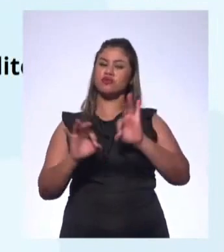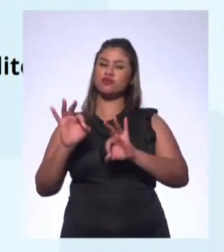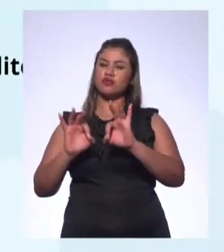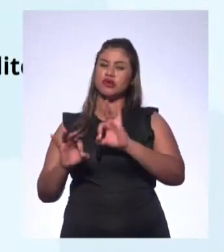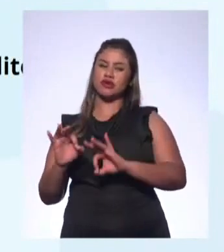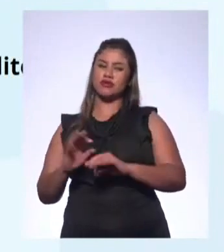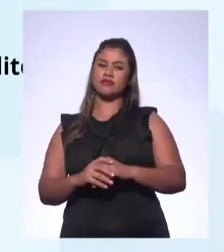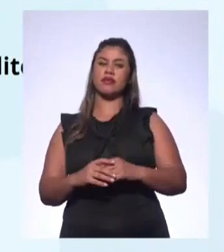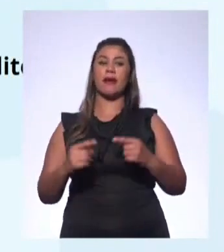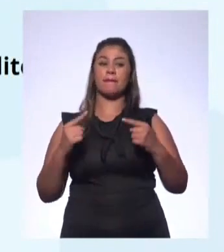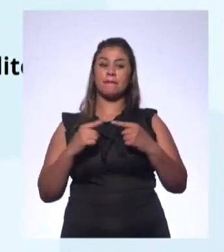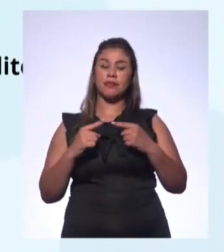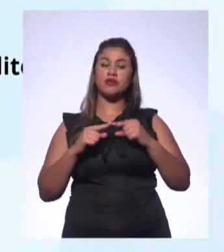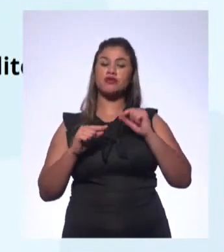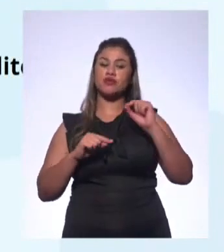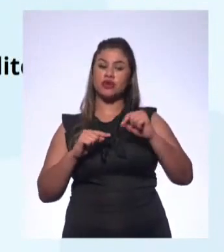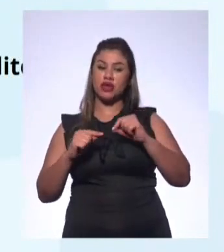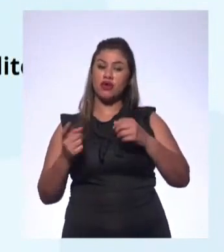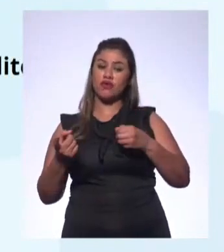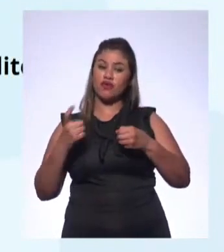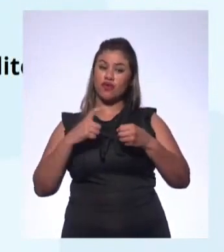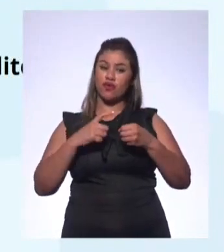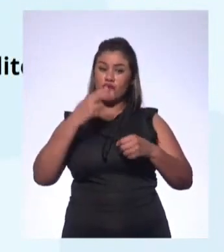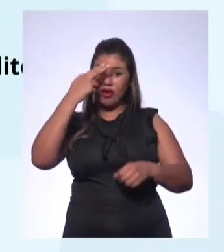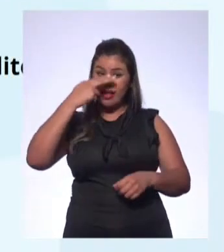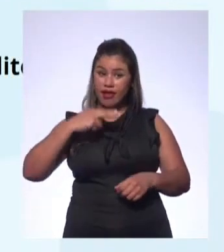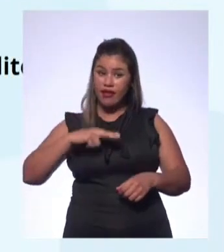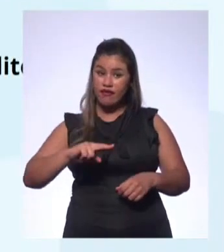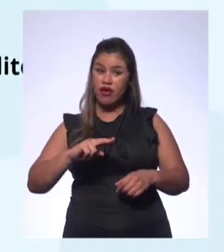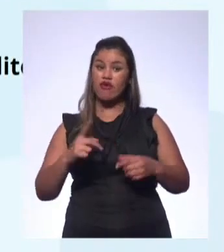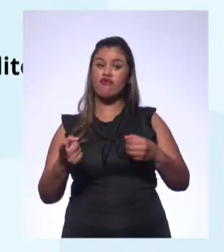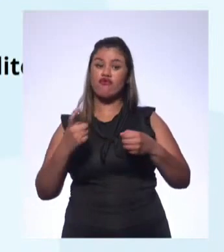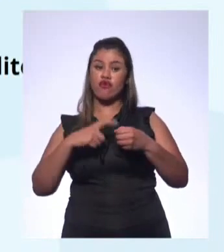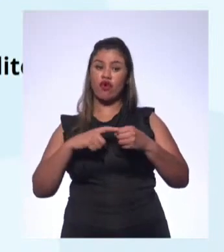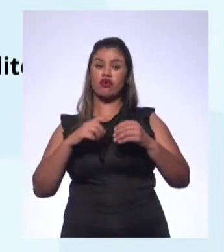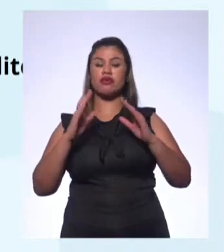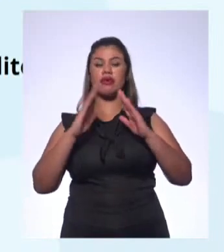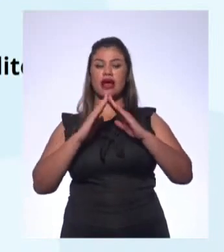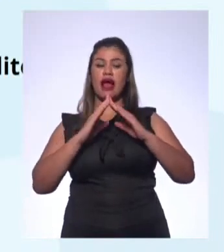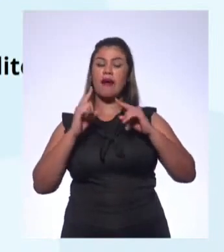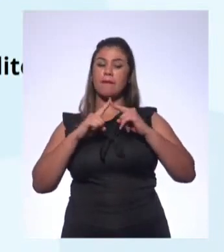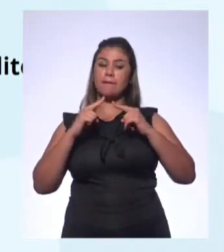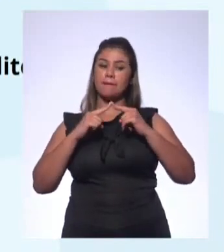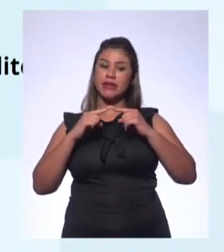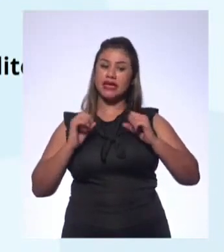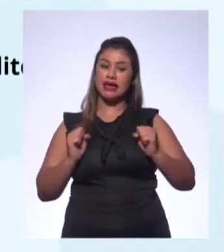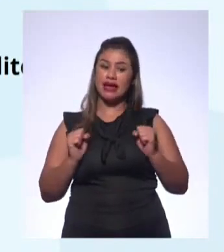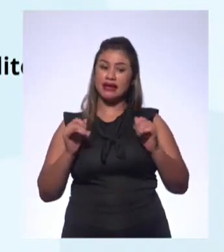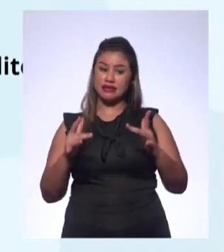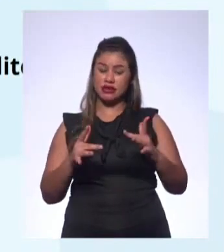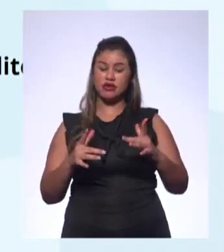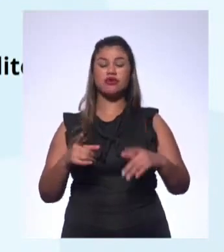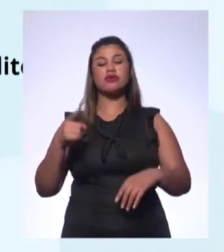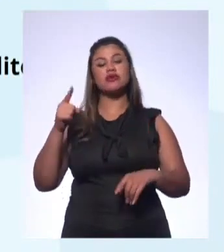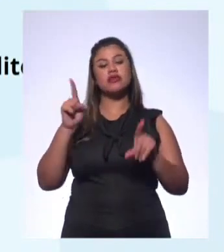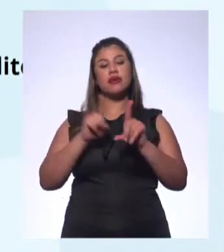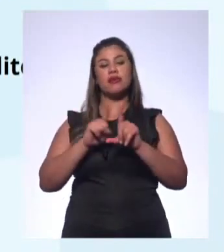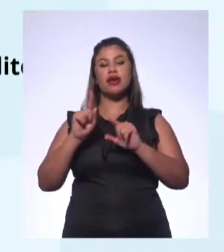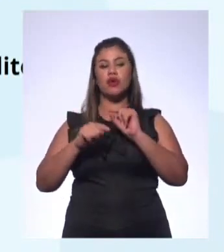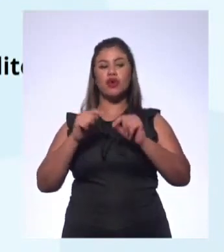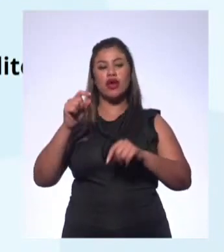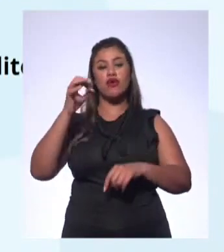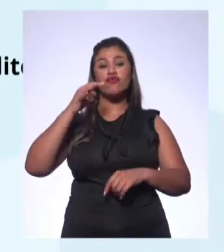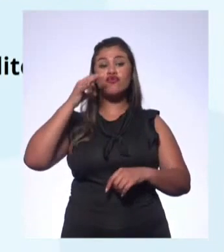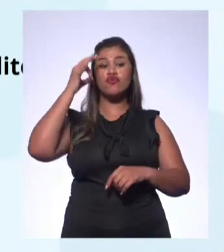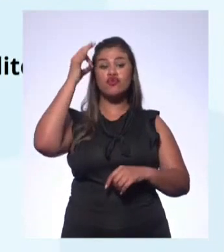Não só para ajudar na volta para casa, então essa é uma ação, mas também no futuro dos animais. Eu tenho duas ações